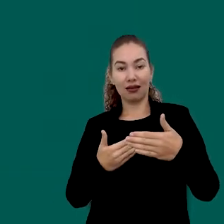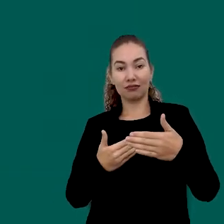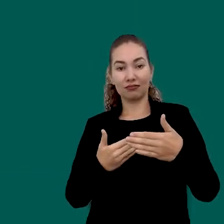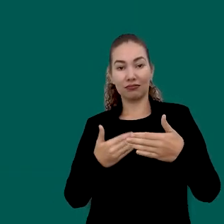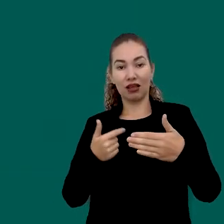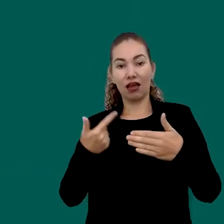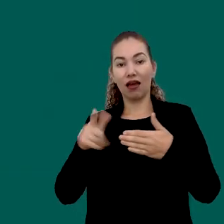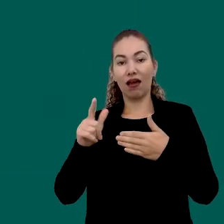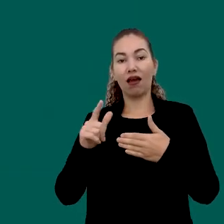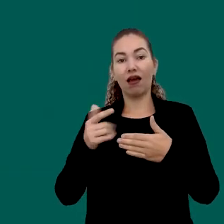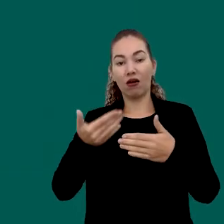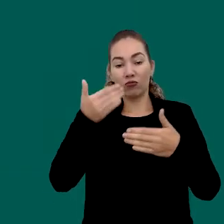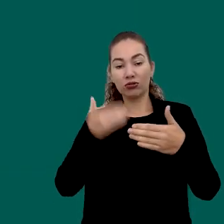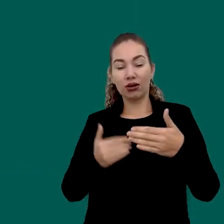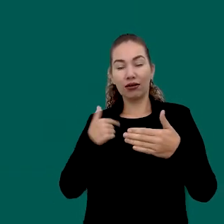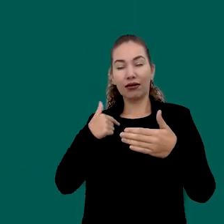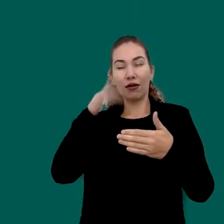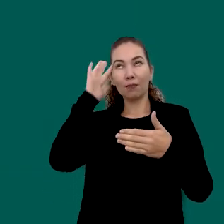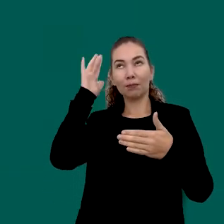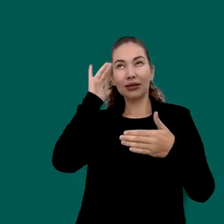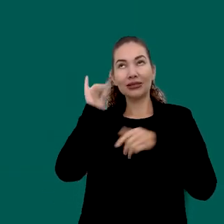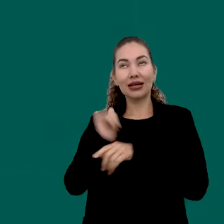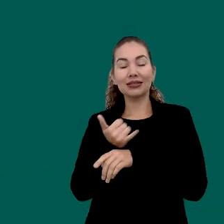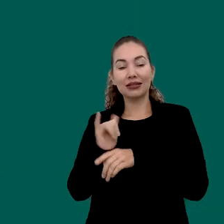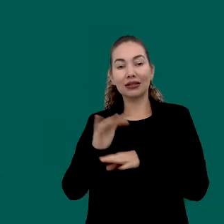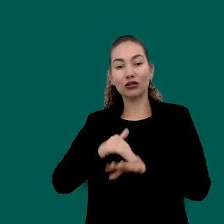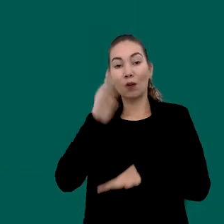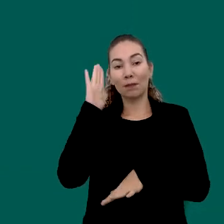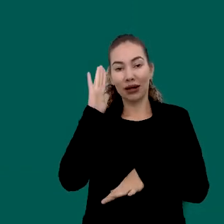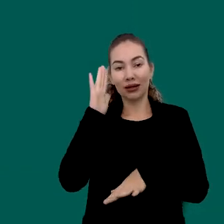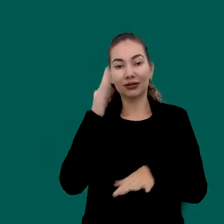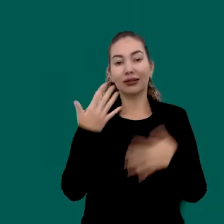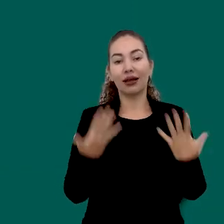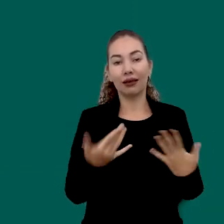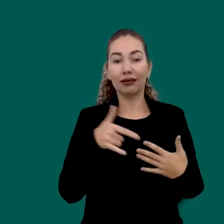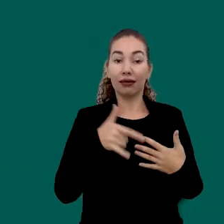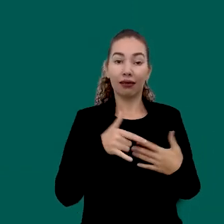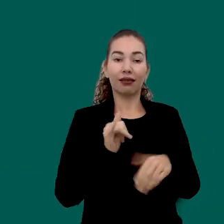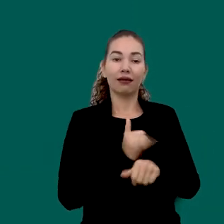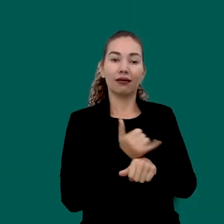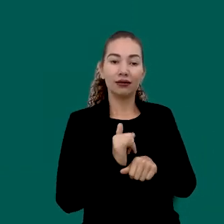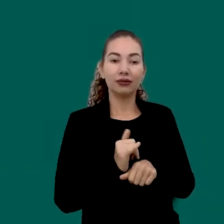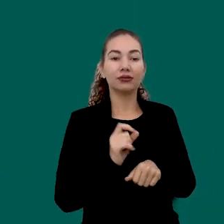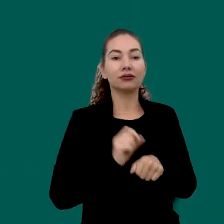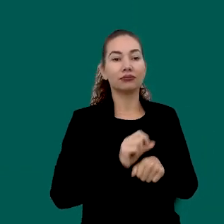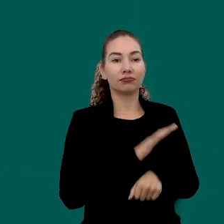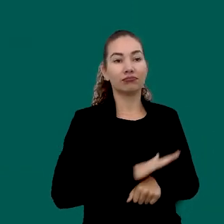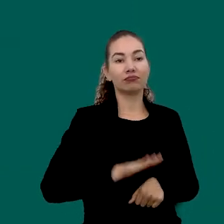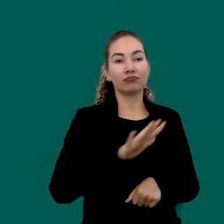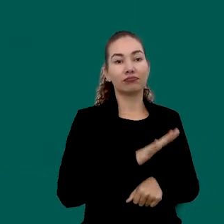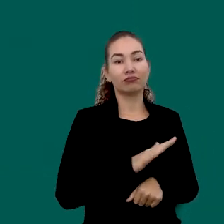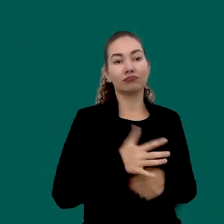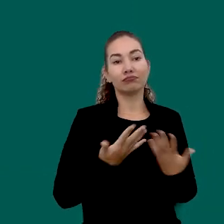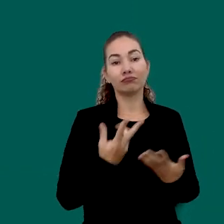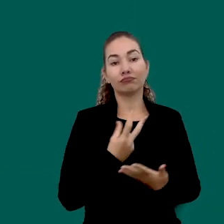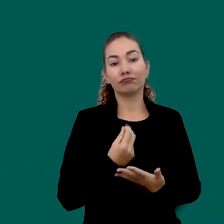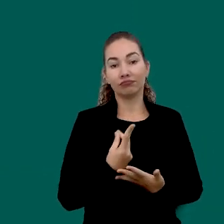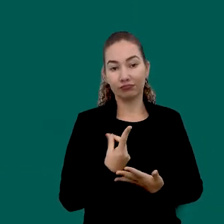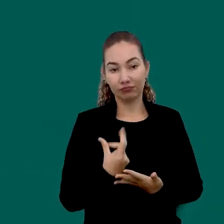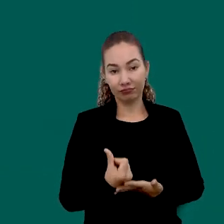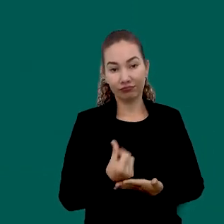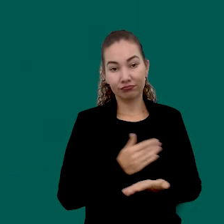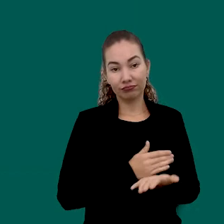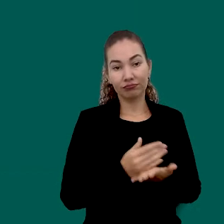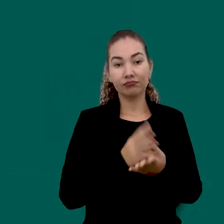sair mais da parte operacional do negócio e vindo mais para a parte estratégica. E pouco a pouco a gente veio vindo para a parte